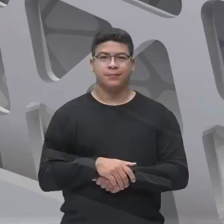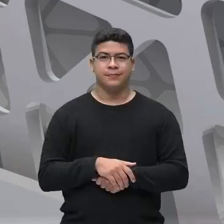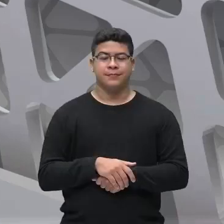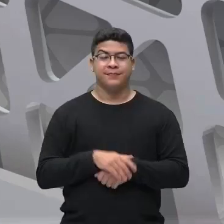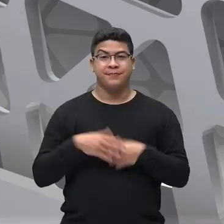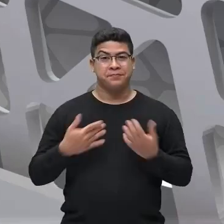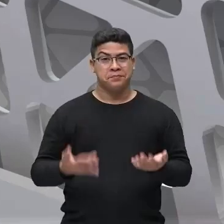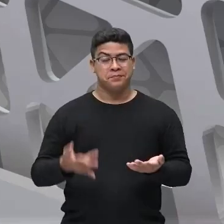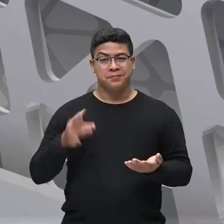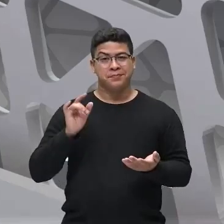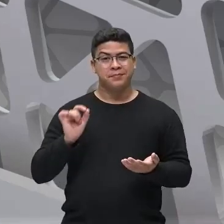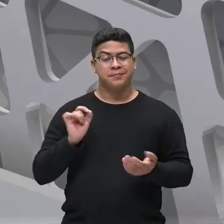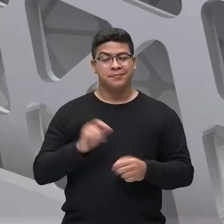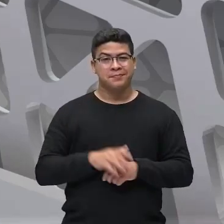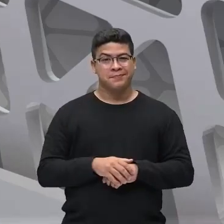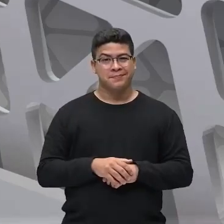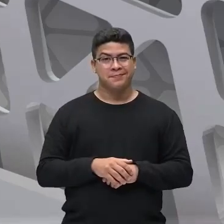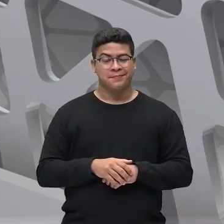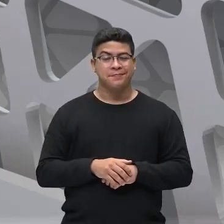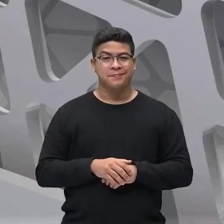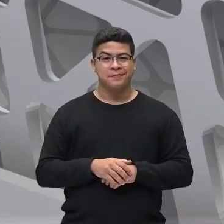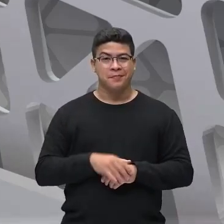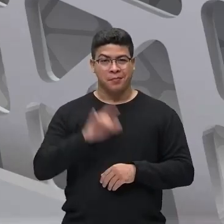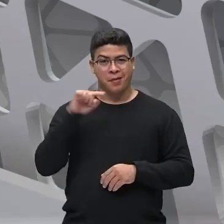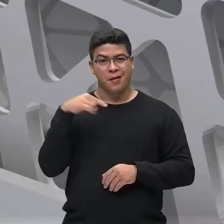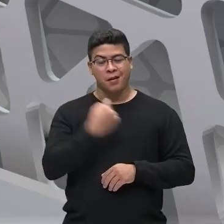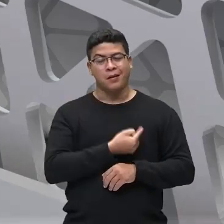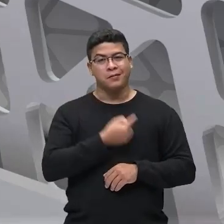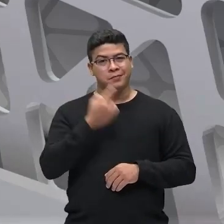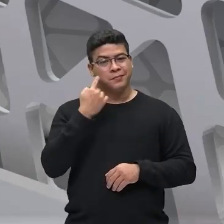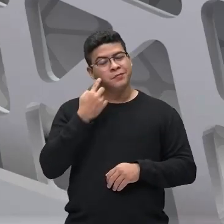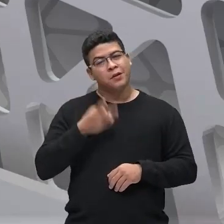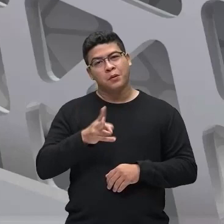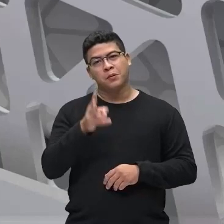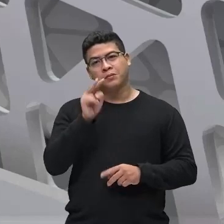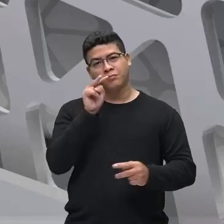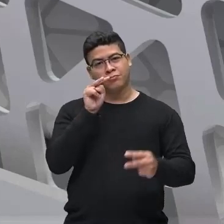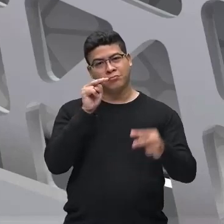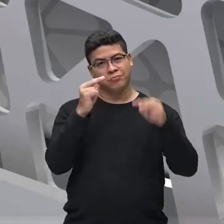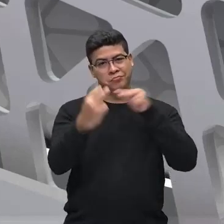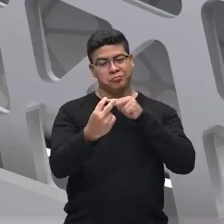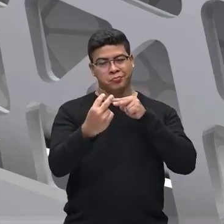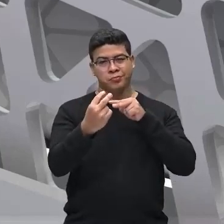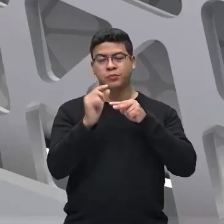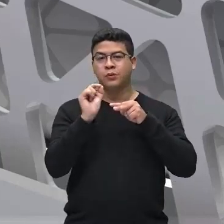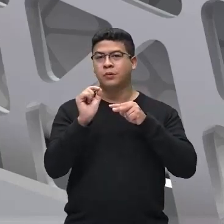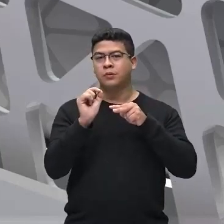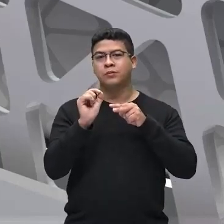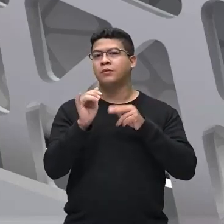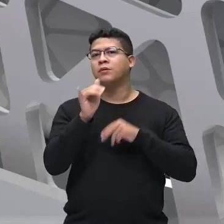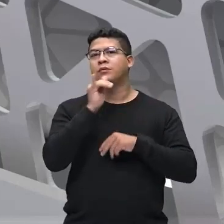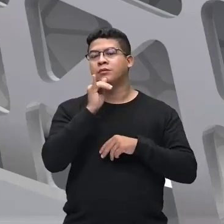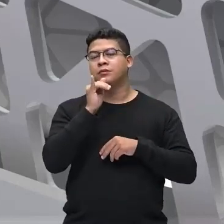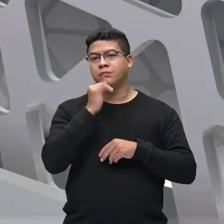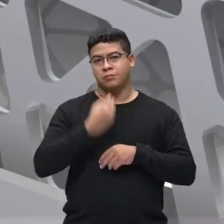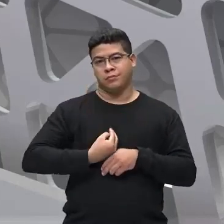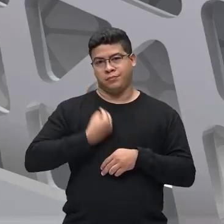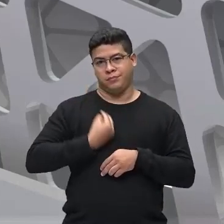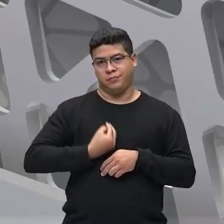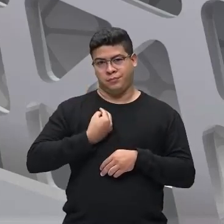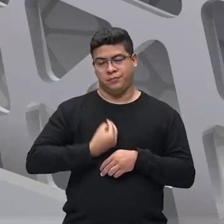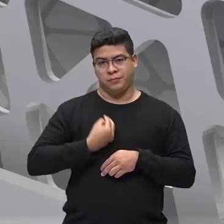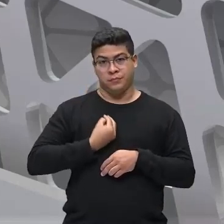Então, pessoal, nós vamos continuar naquela perspectiva dos exemplos de vida dos